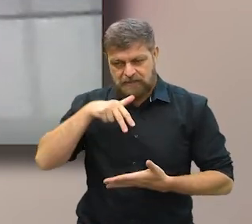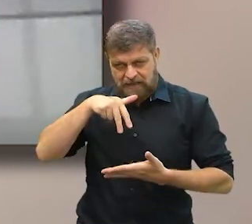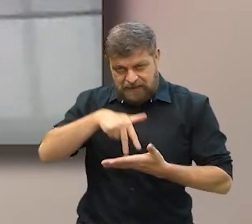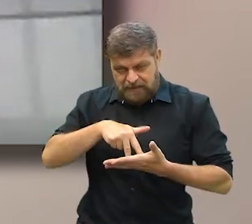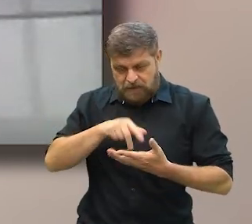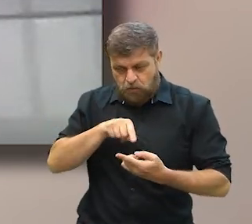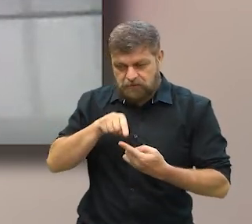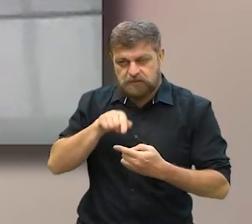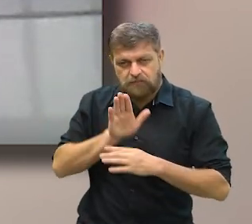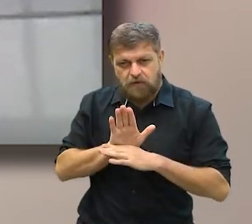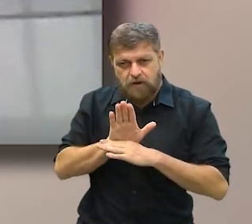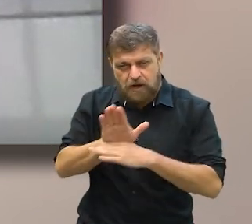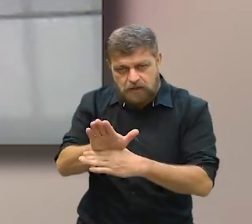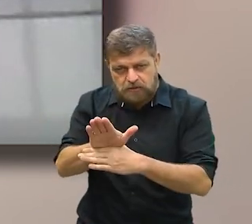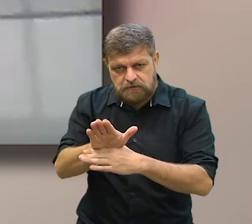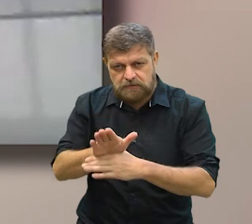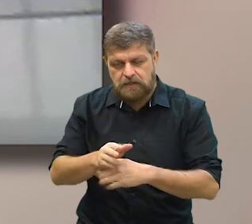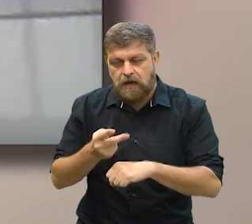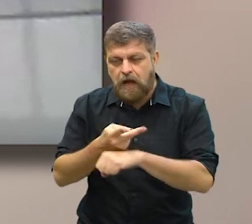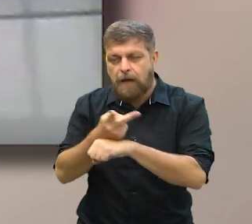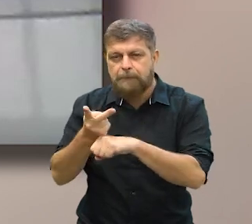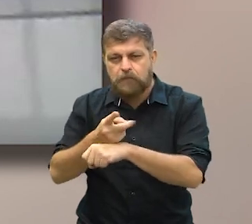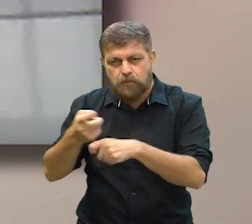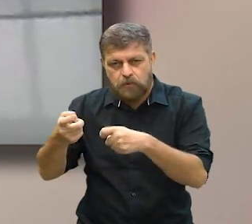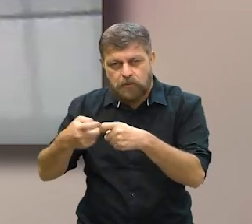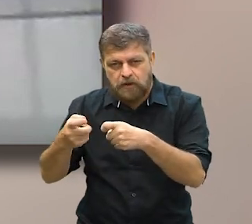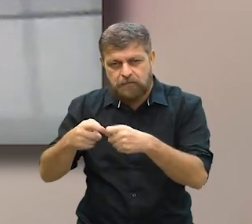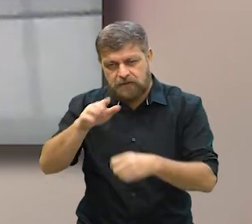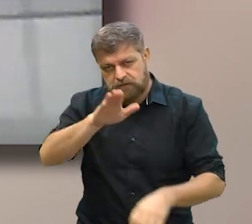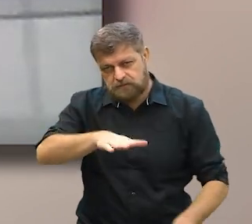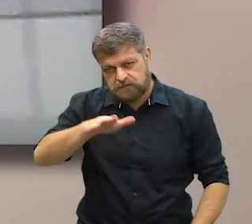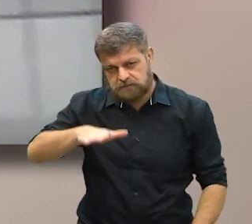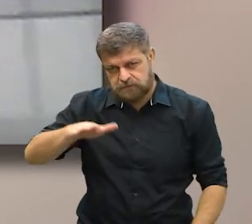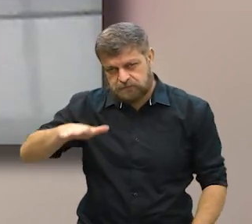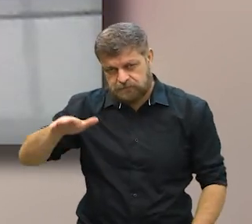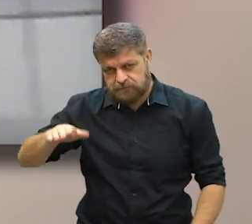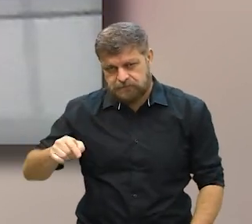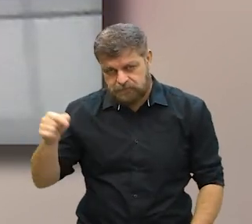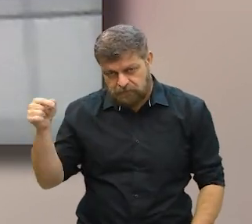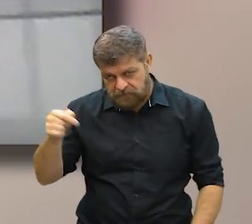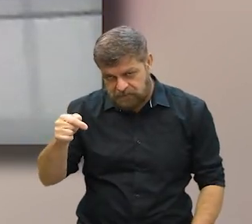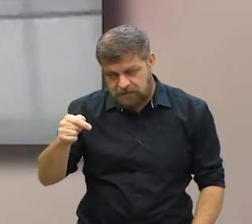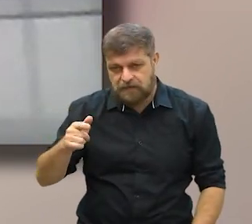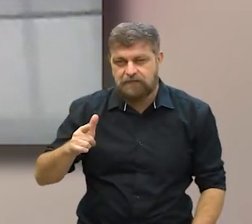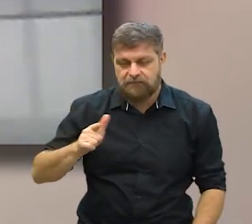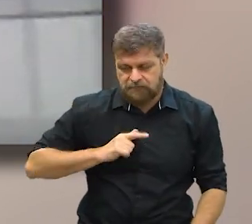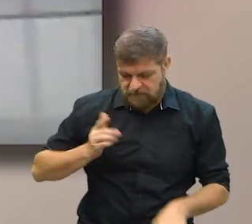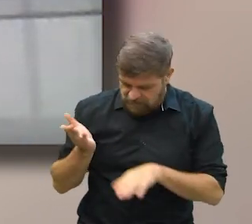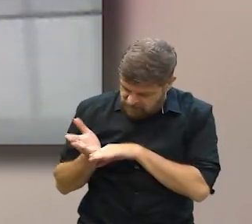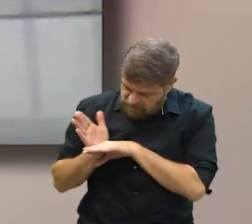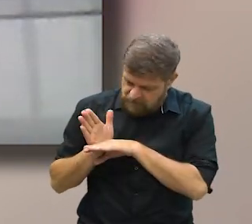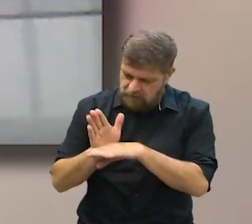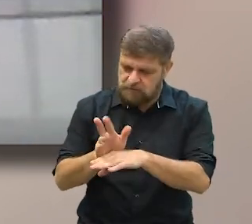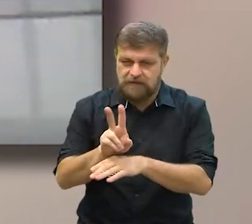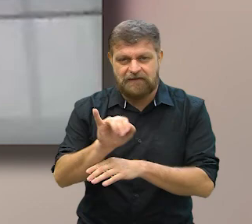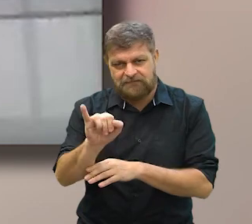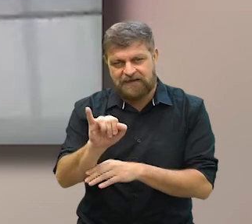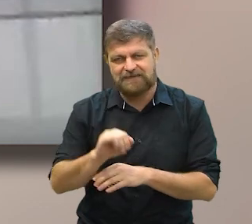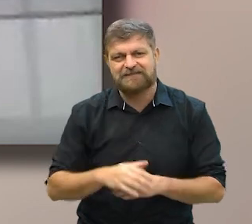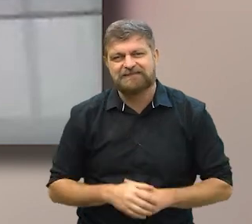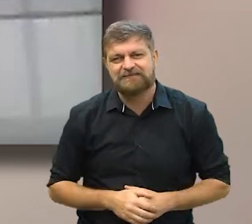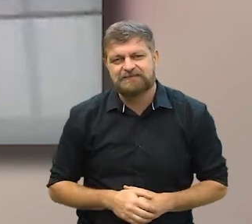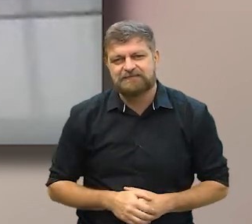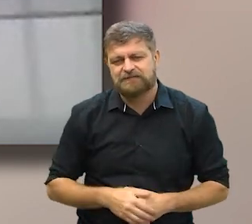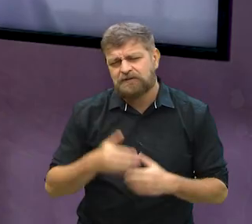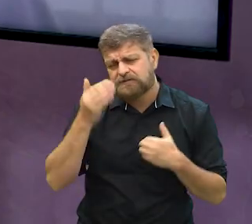aqui pronto para ajudar. Procure o seu pediatra, né? E ele vai certamente te ajudar com